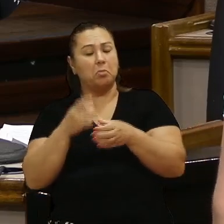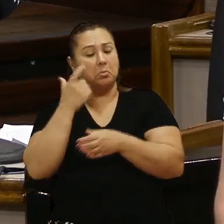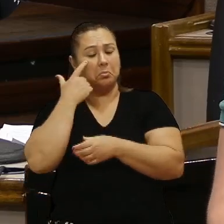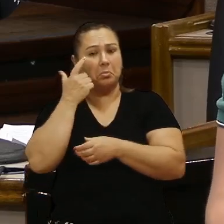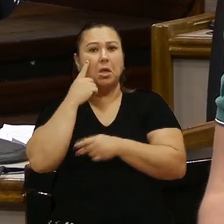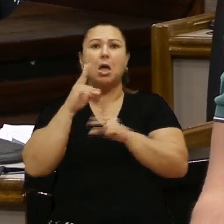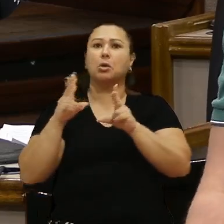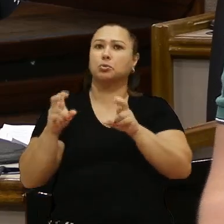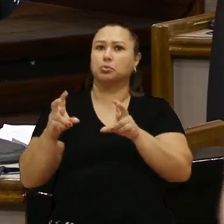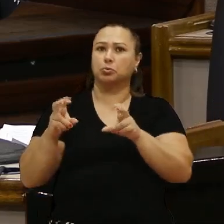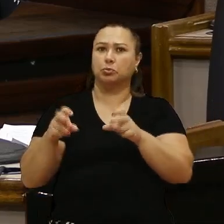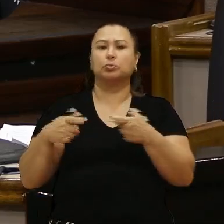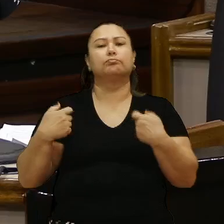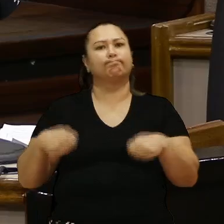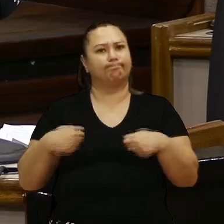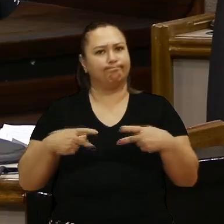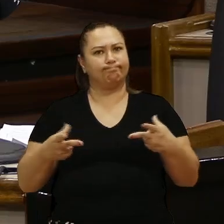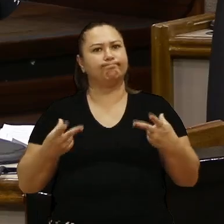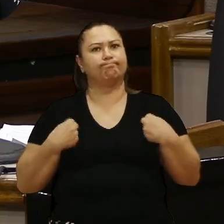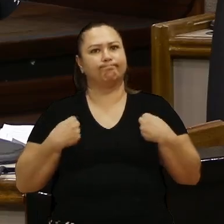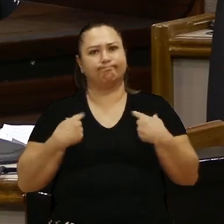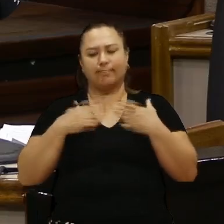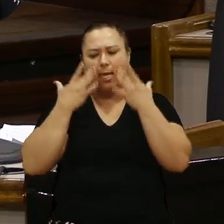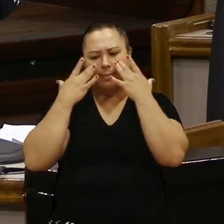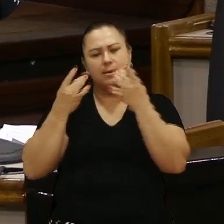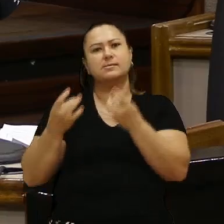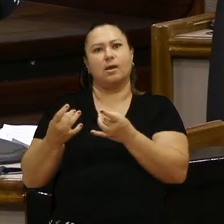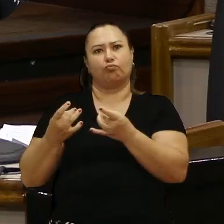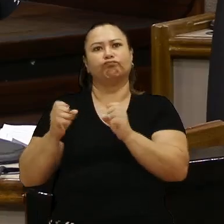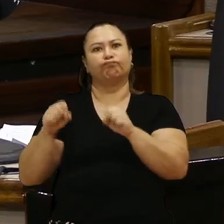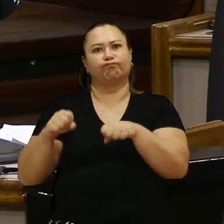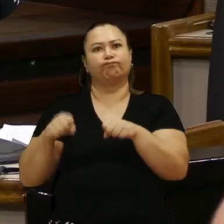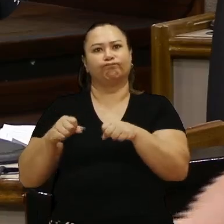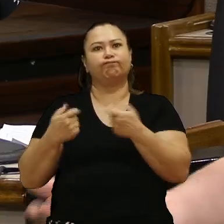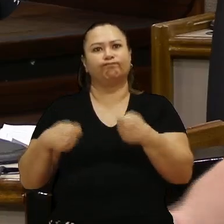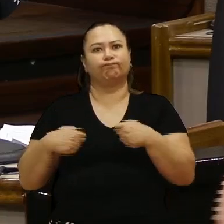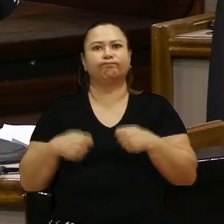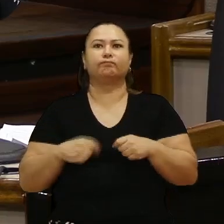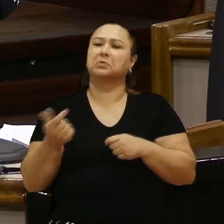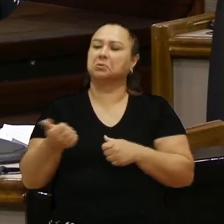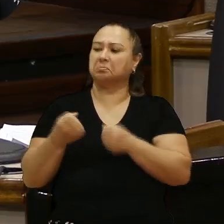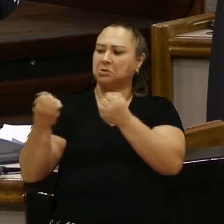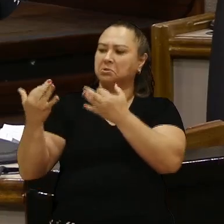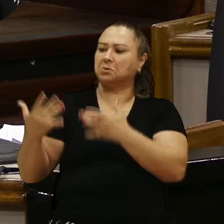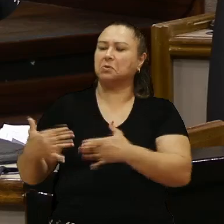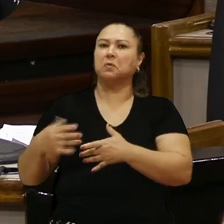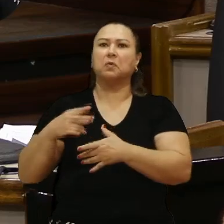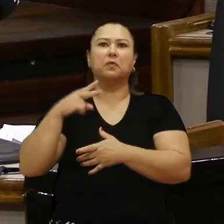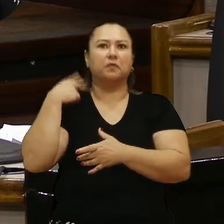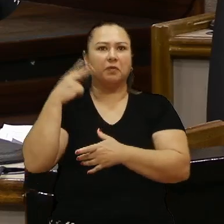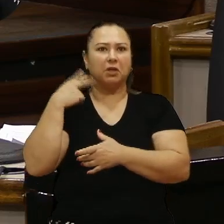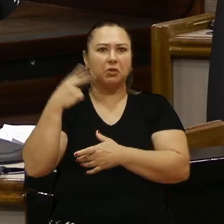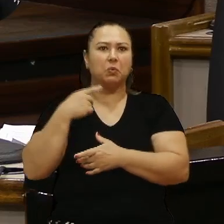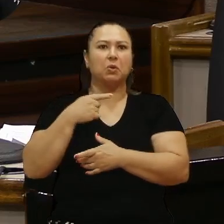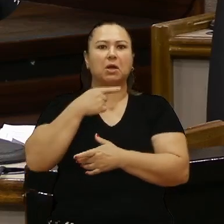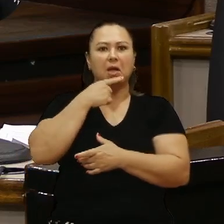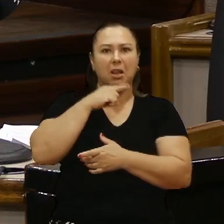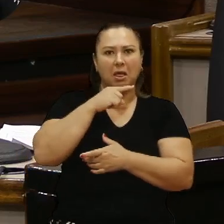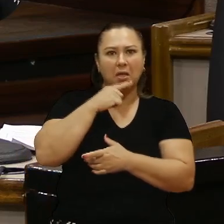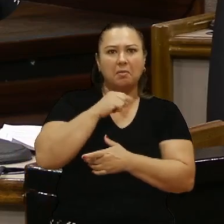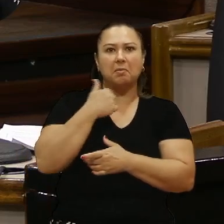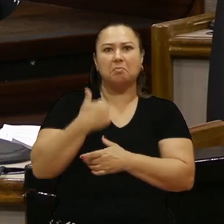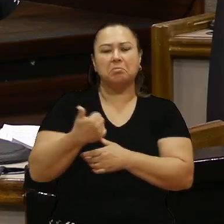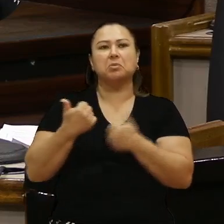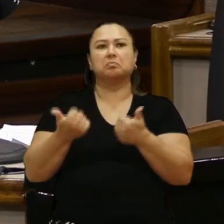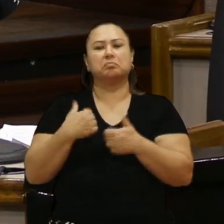assunto que merece muito a nossa atenção, e muito bem colocado aqui pelo vereador Caleb sobre a